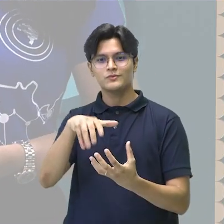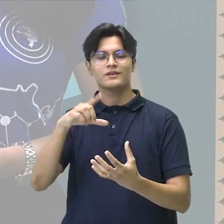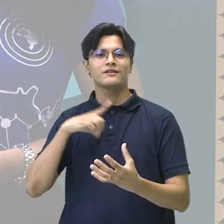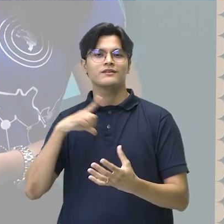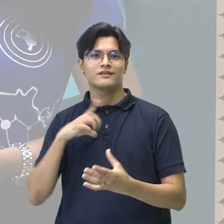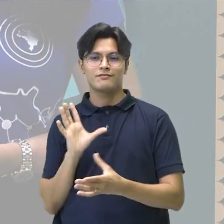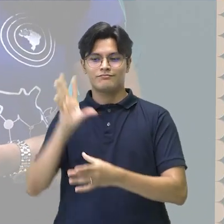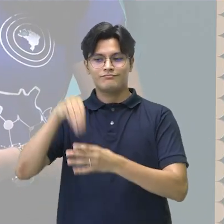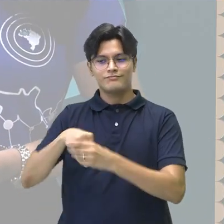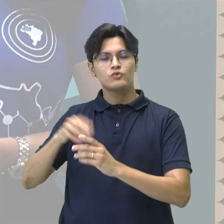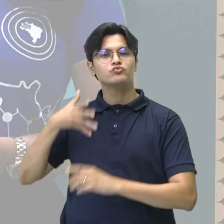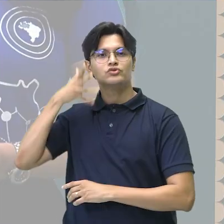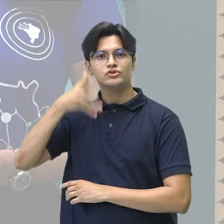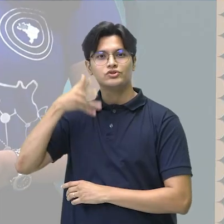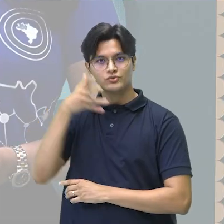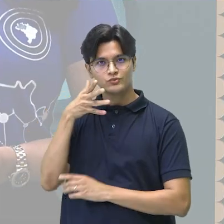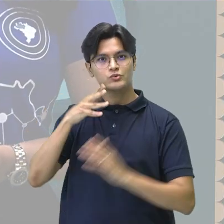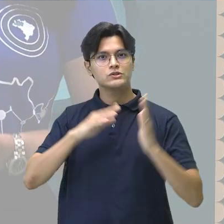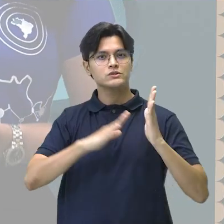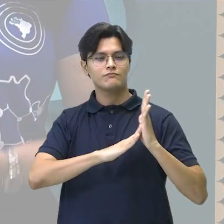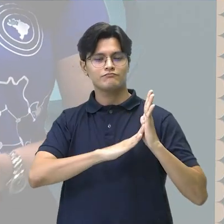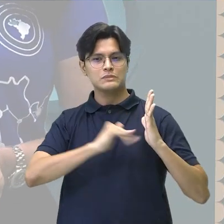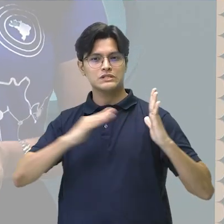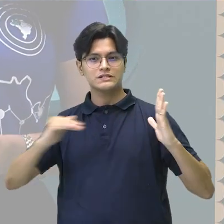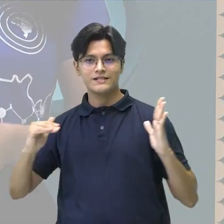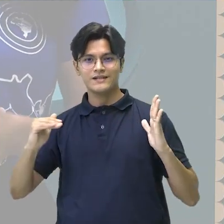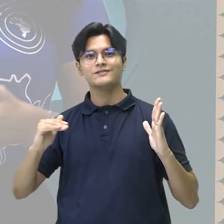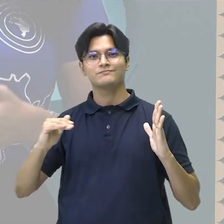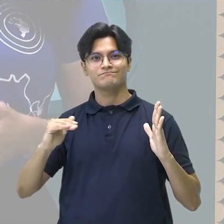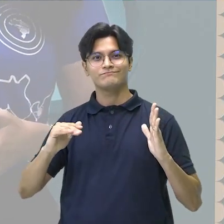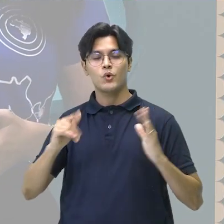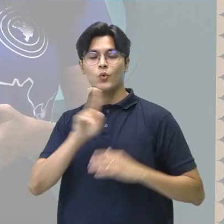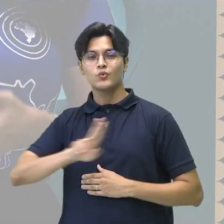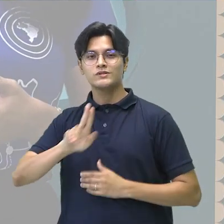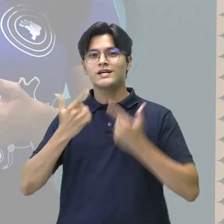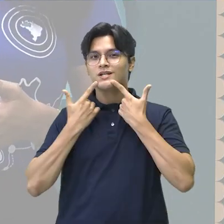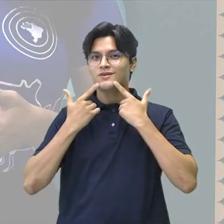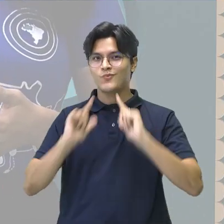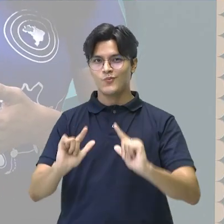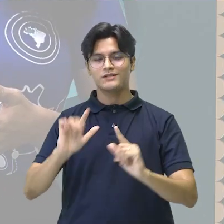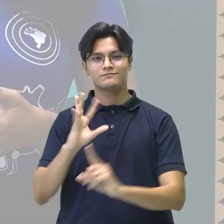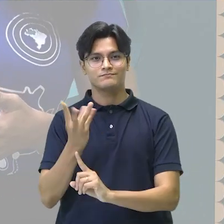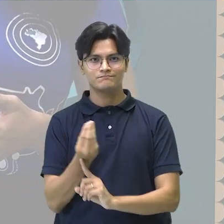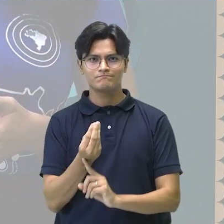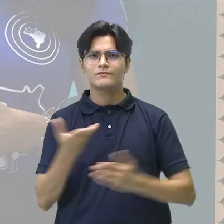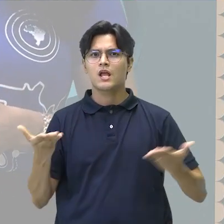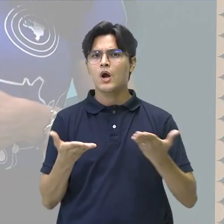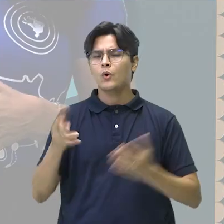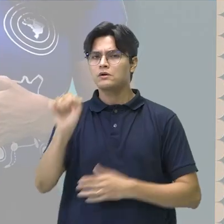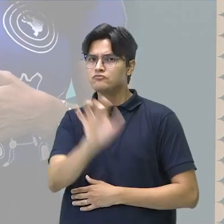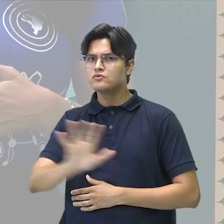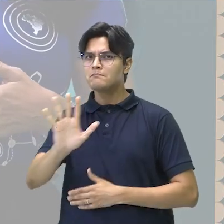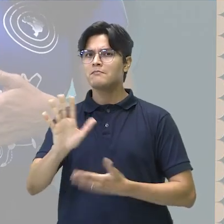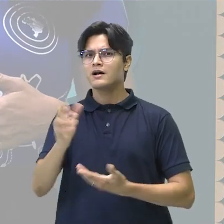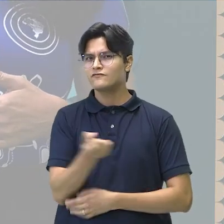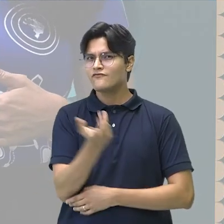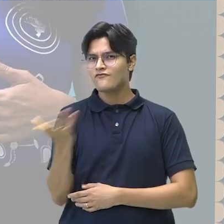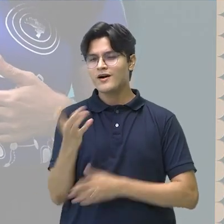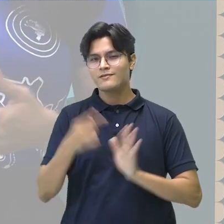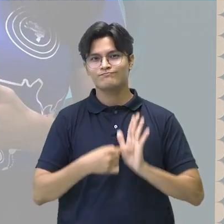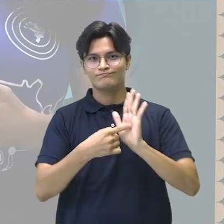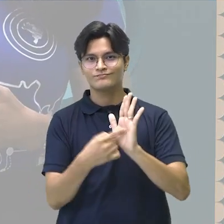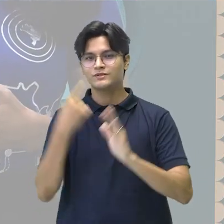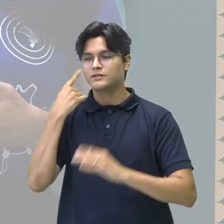contida nos discursos estéticos das linguagens da arte. E vamos mostrar algumas imagens para vocês de